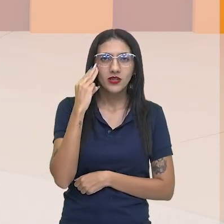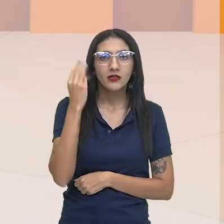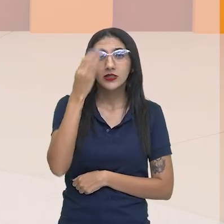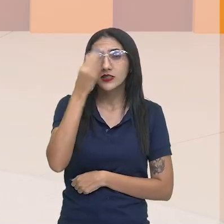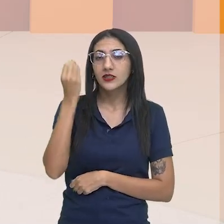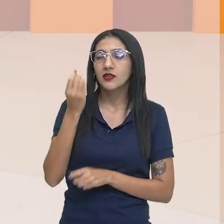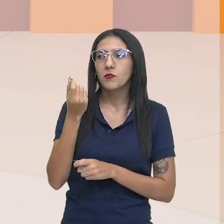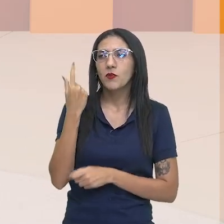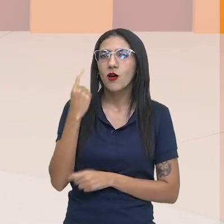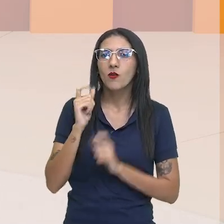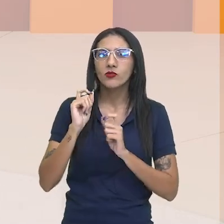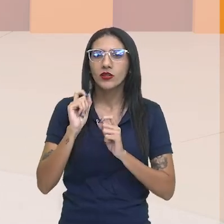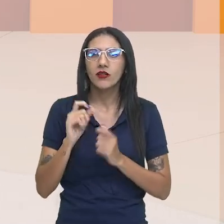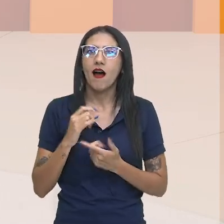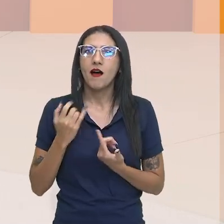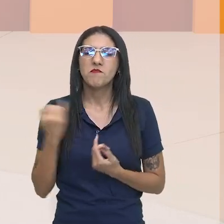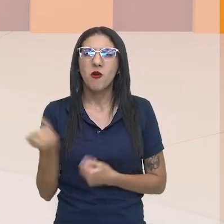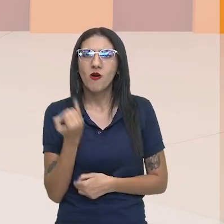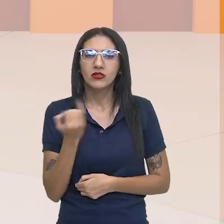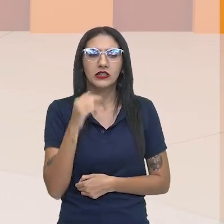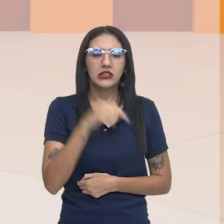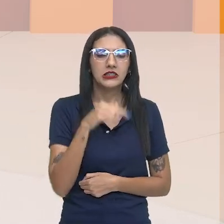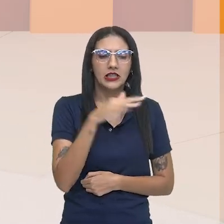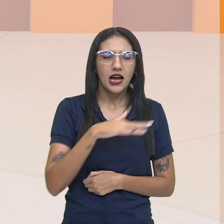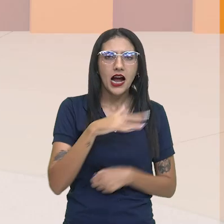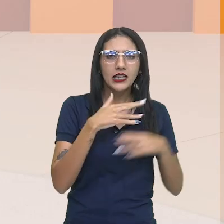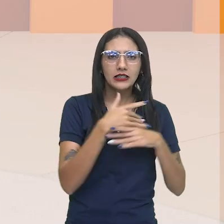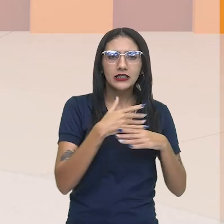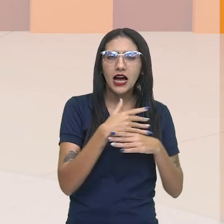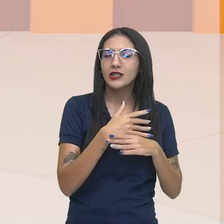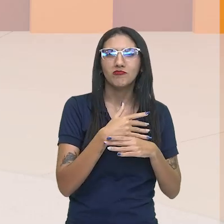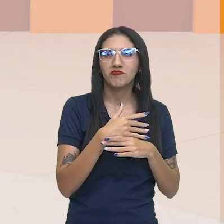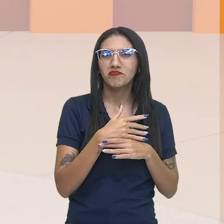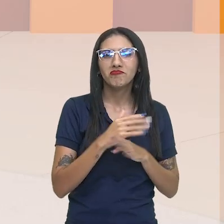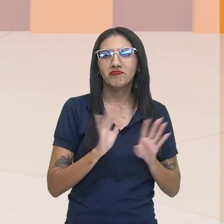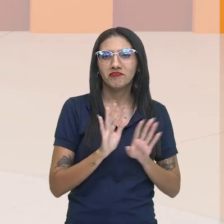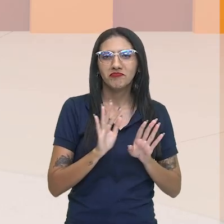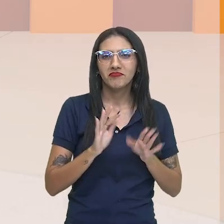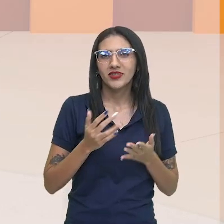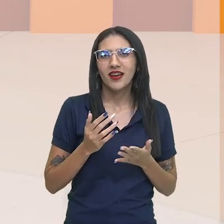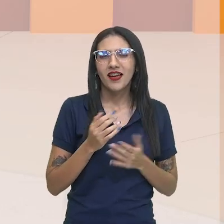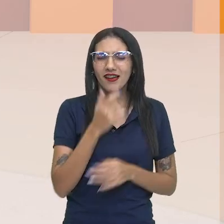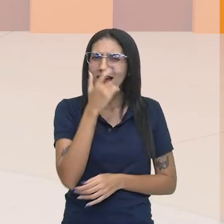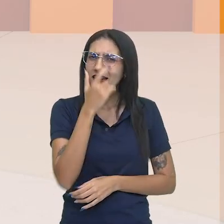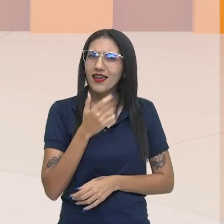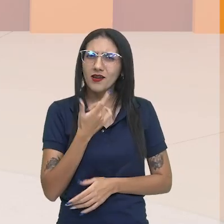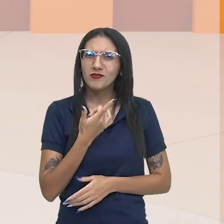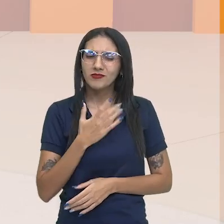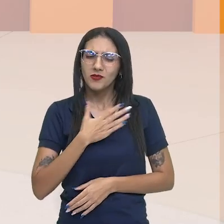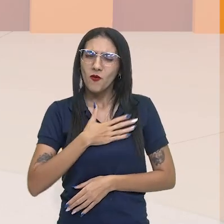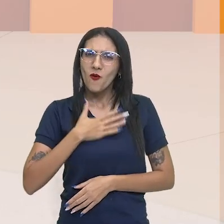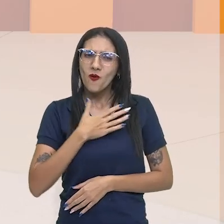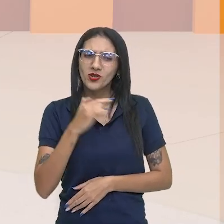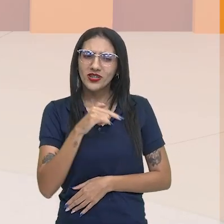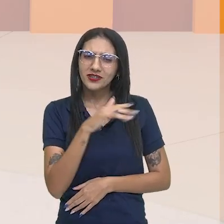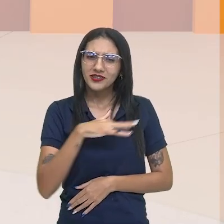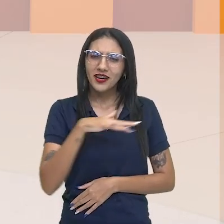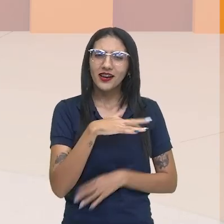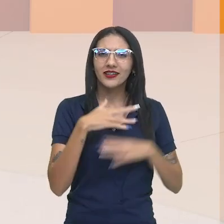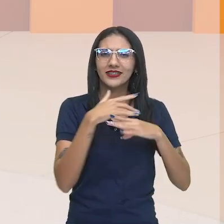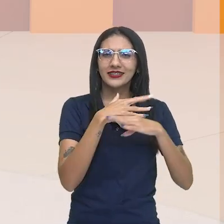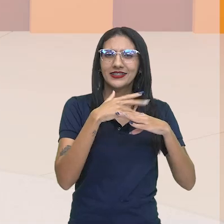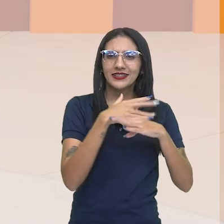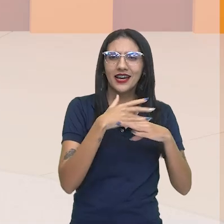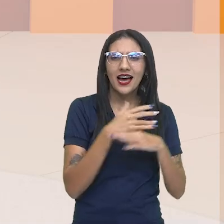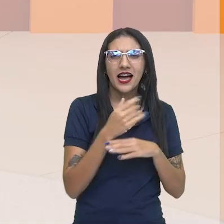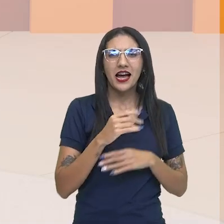o importante é vir para cá, aqui que é o que está acontecendo a coisa, né? Eu prefiro aqui, né? Um ambiente urbano mesmo, né? Ficar aí